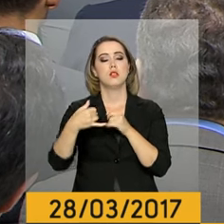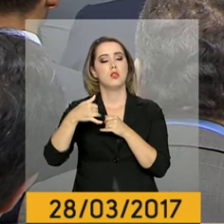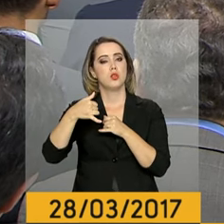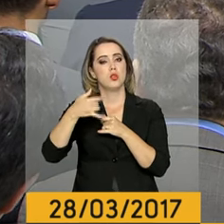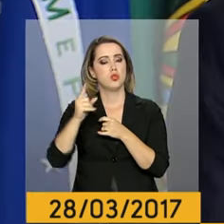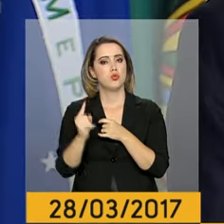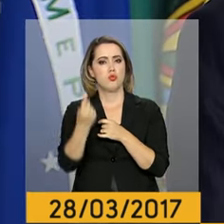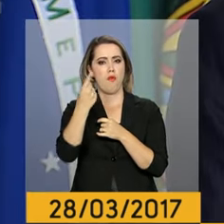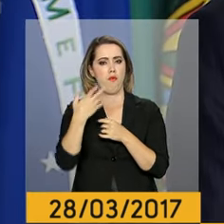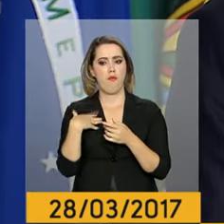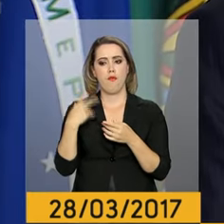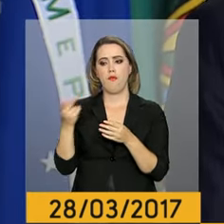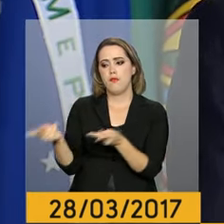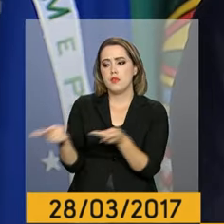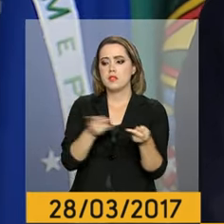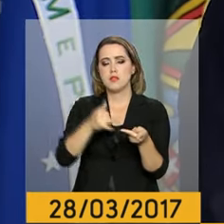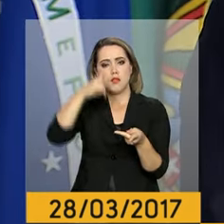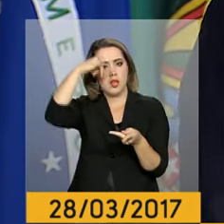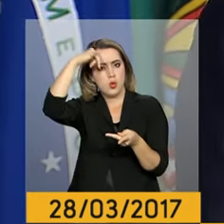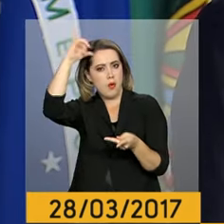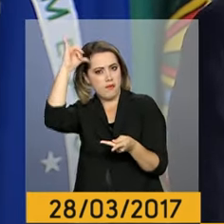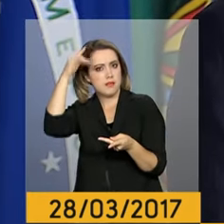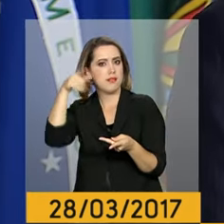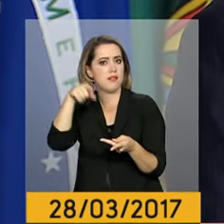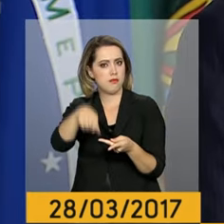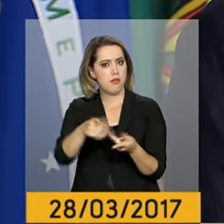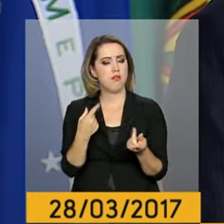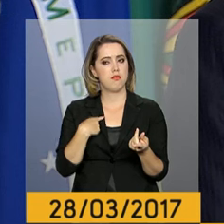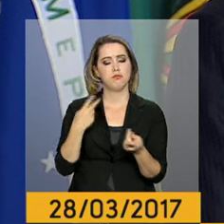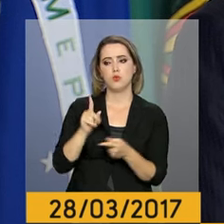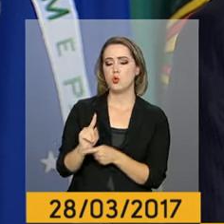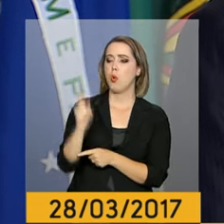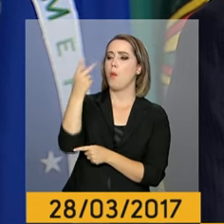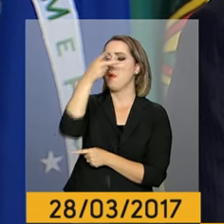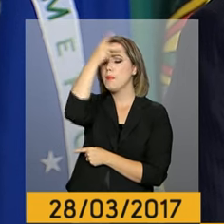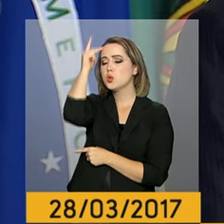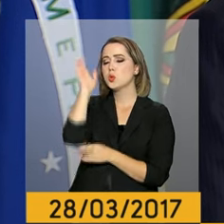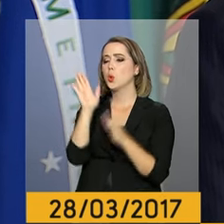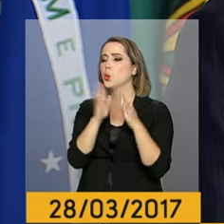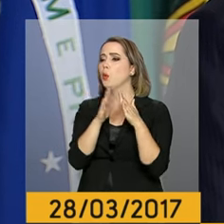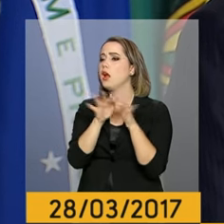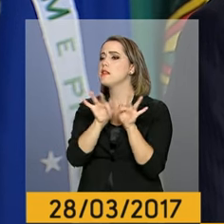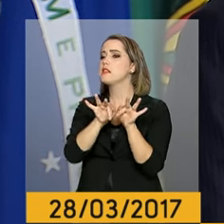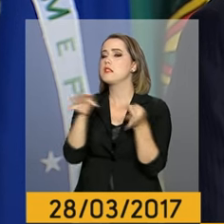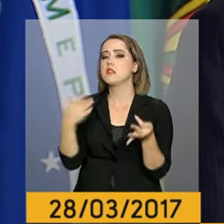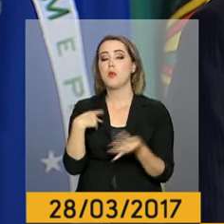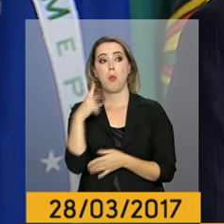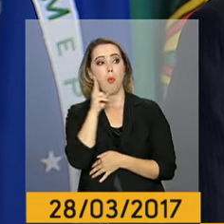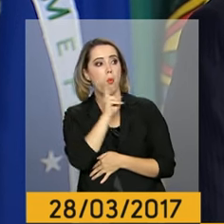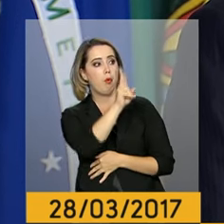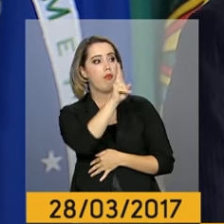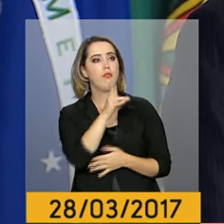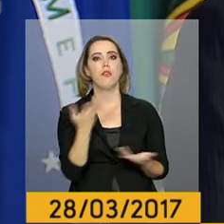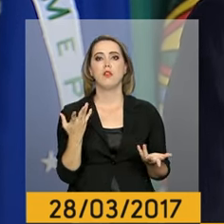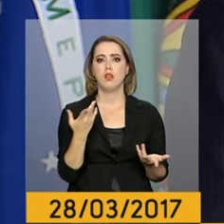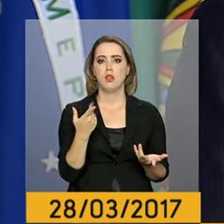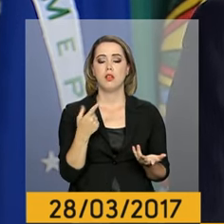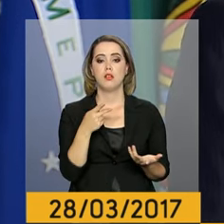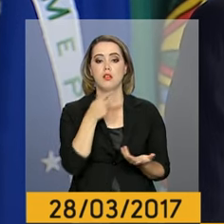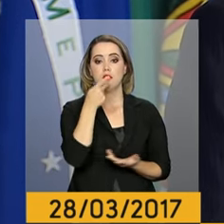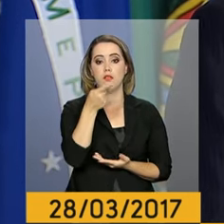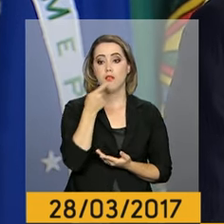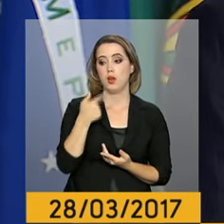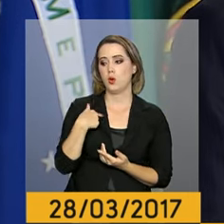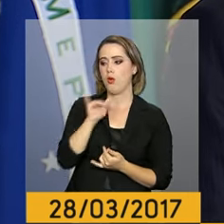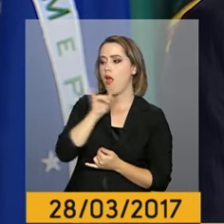tinha um único caseiro numa casa naturalmente modesta e ele logo que me viu Fulano quis dizer